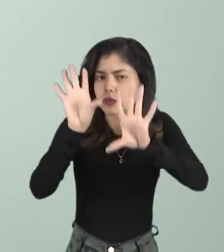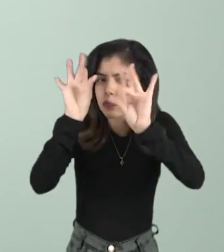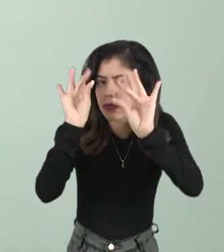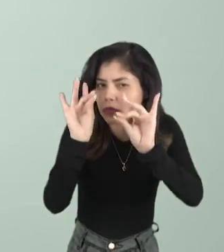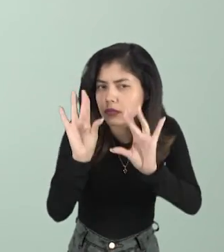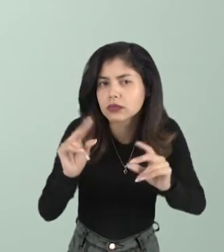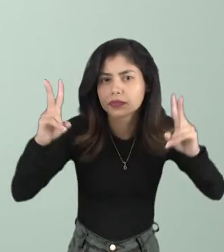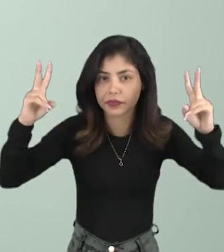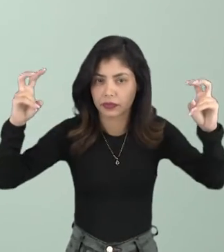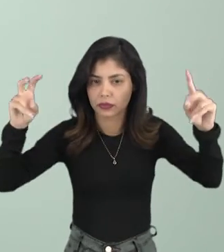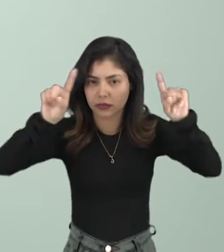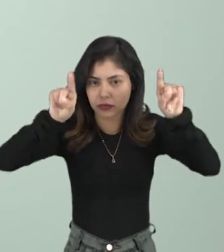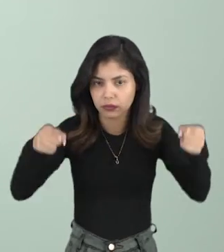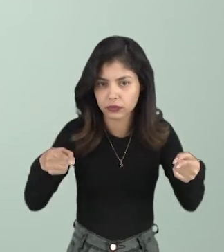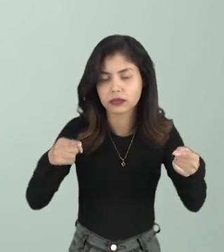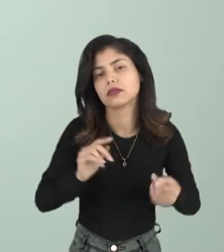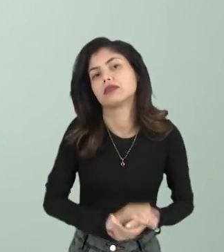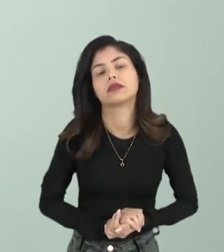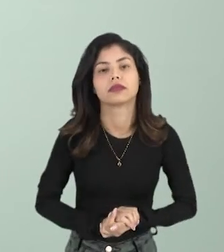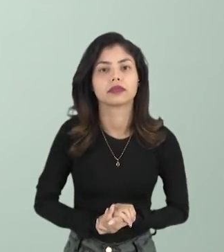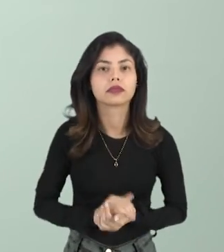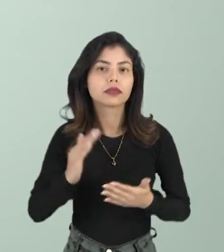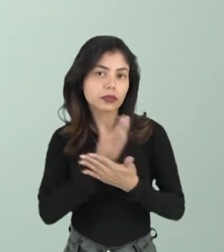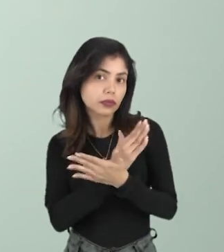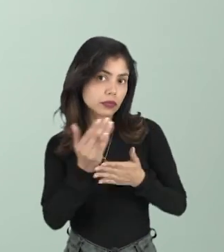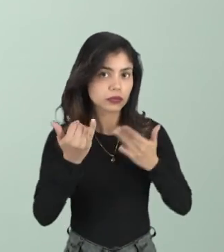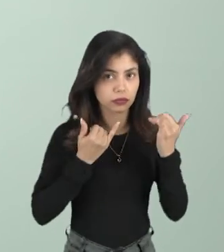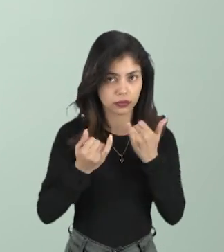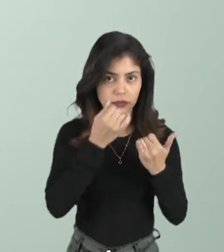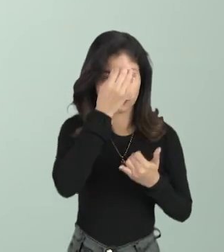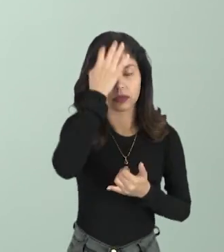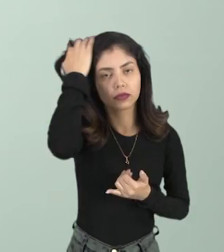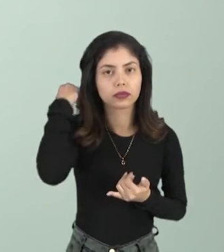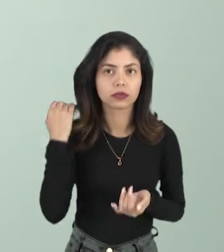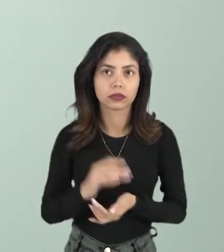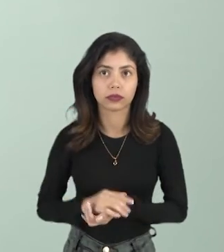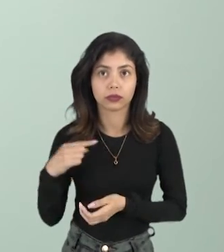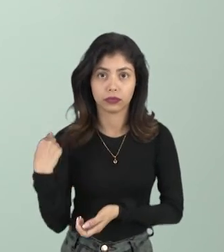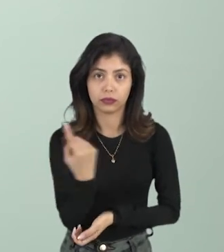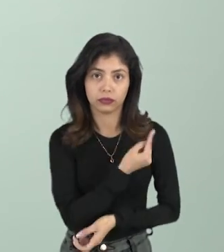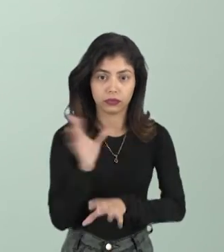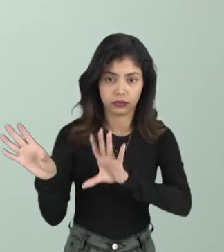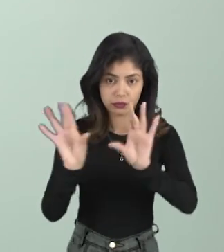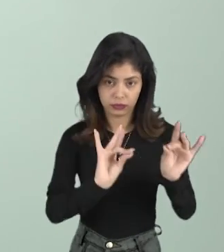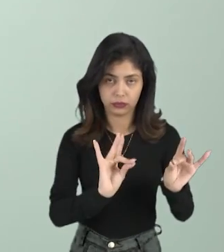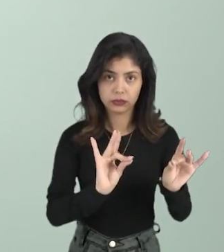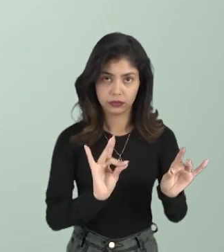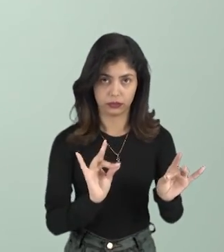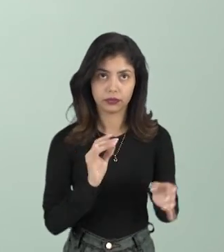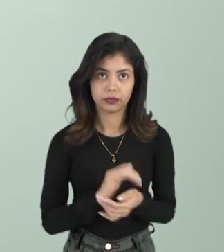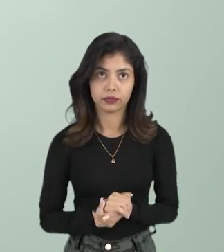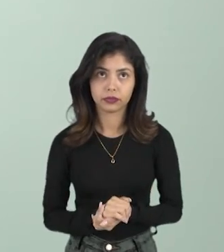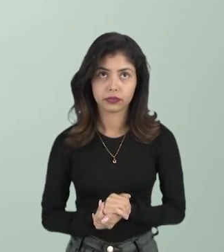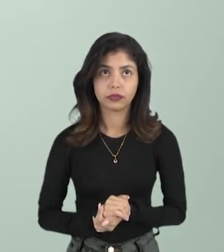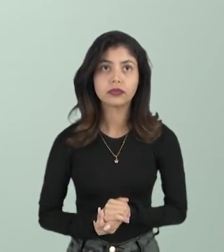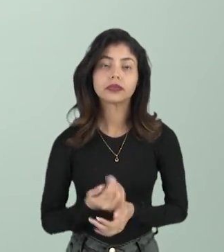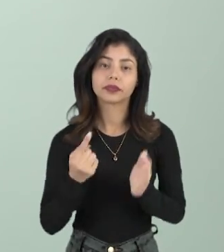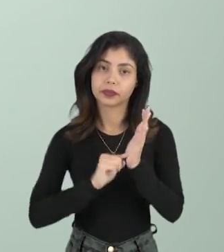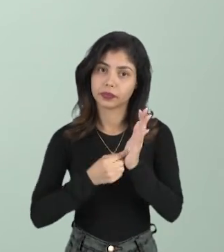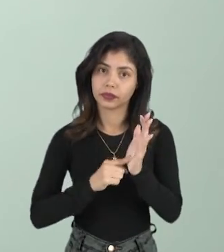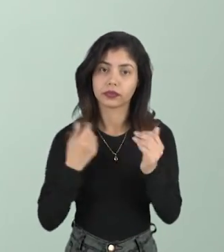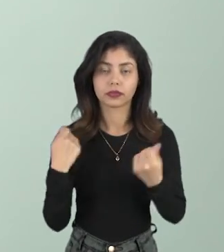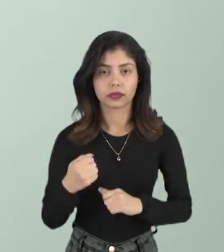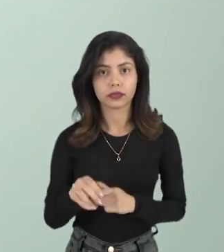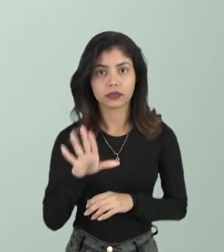atenção nas aspas, parênteses, né? Em algumas informações que isso nos trazem. Gente, os signos de pontuação,